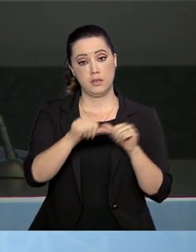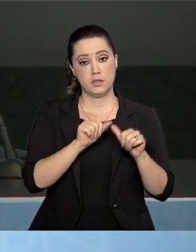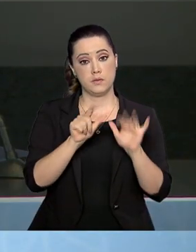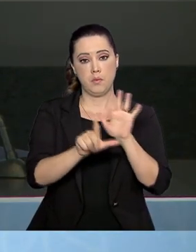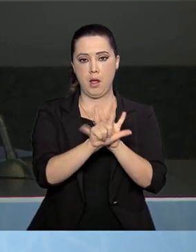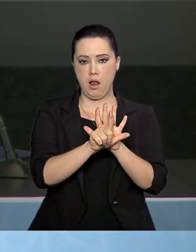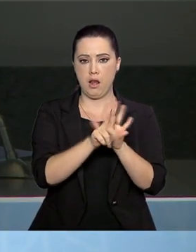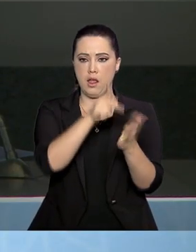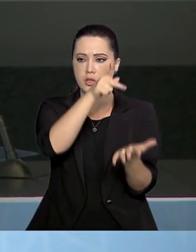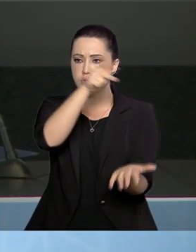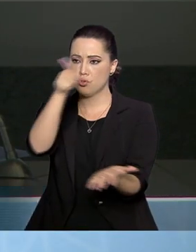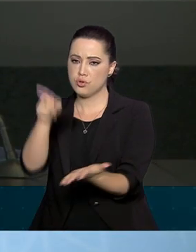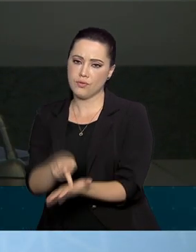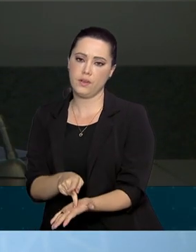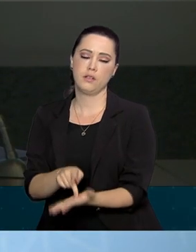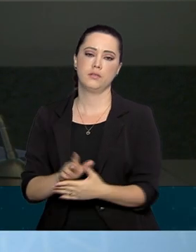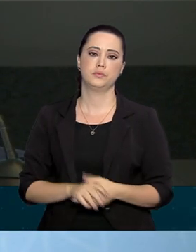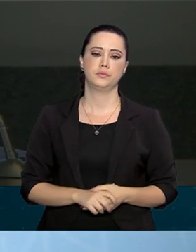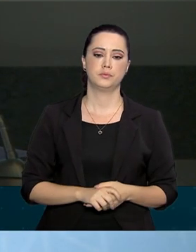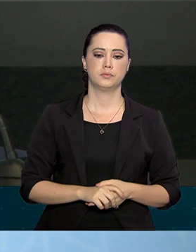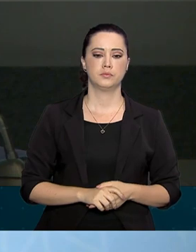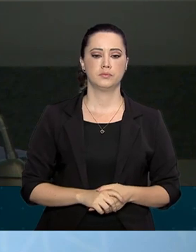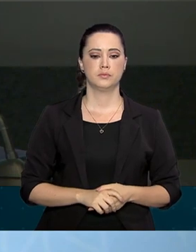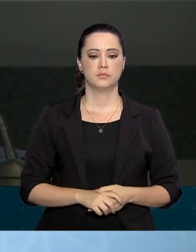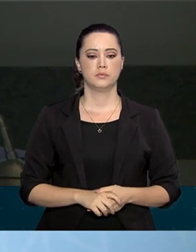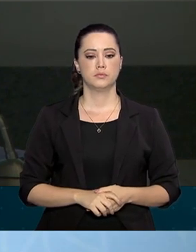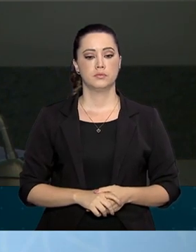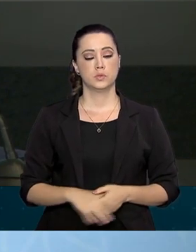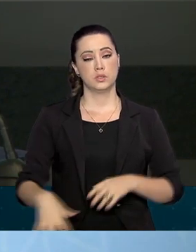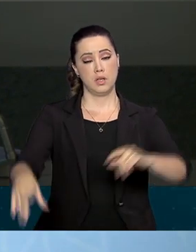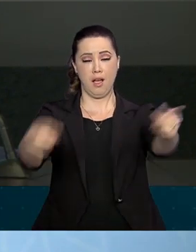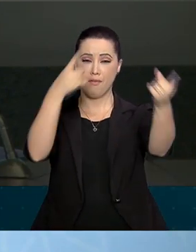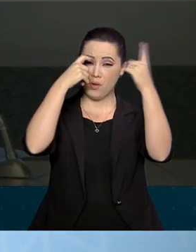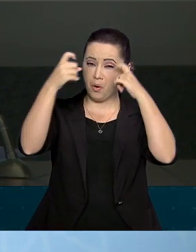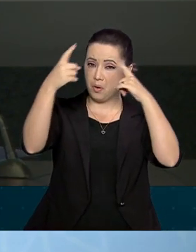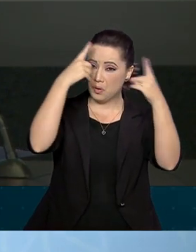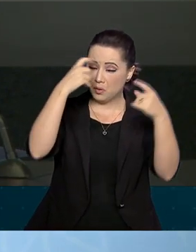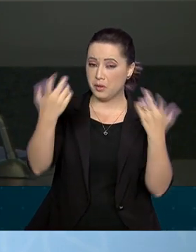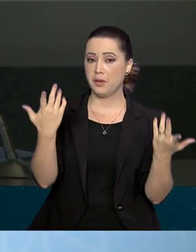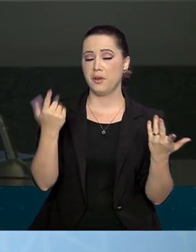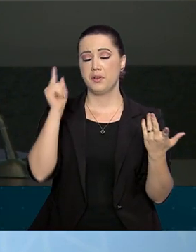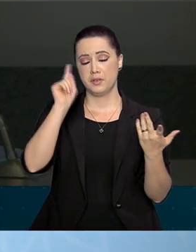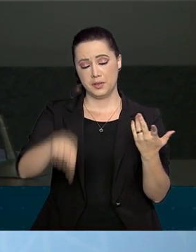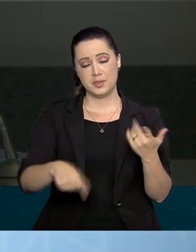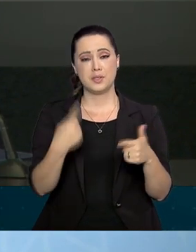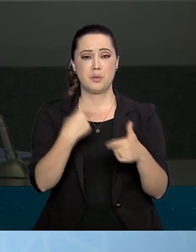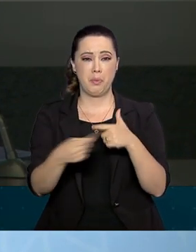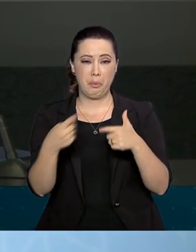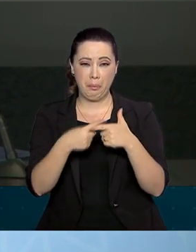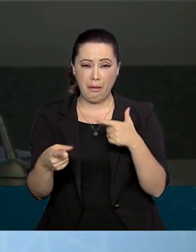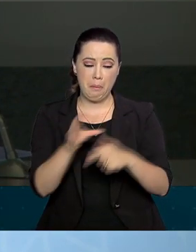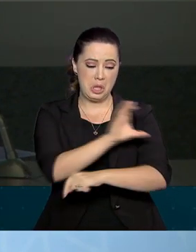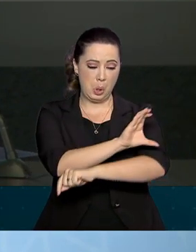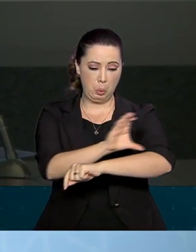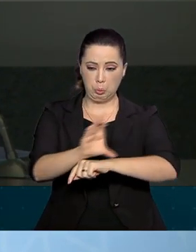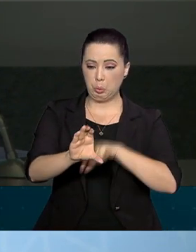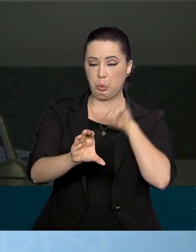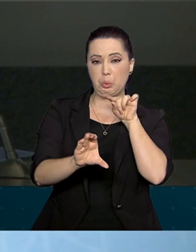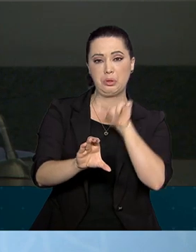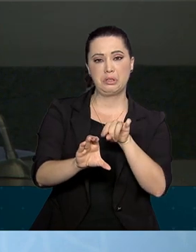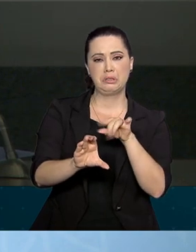A violência doméstica é decorrente desse defeito cultural, de um vício, muitas vezes,